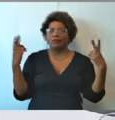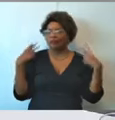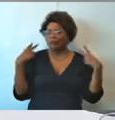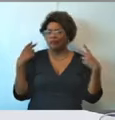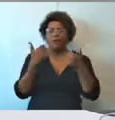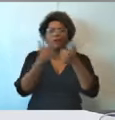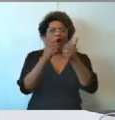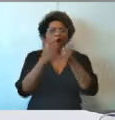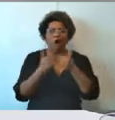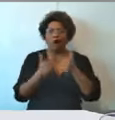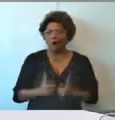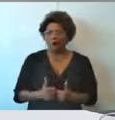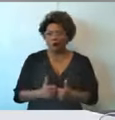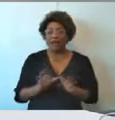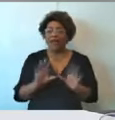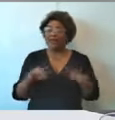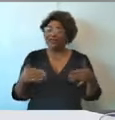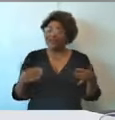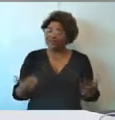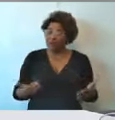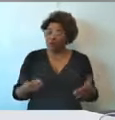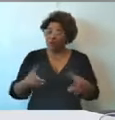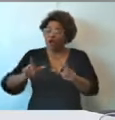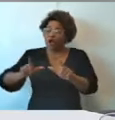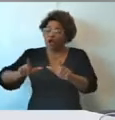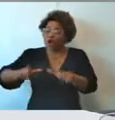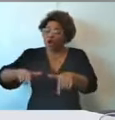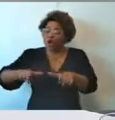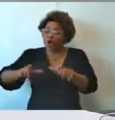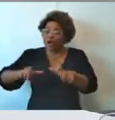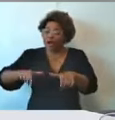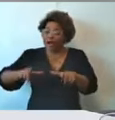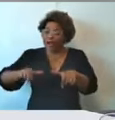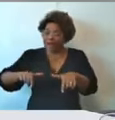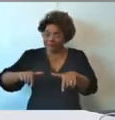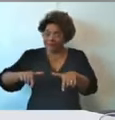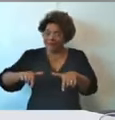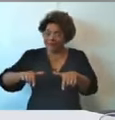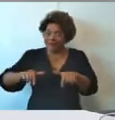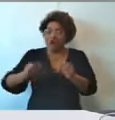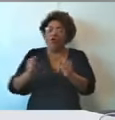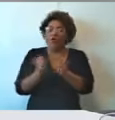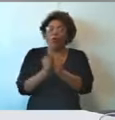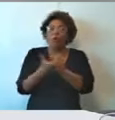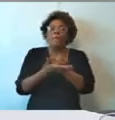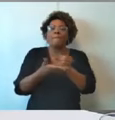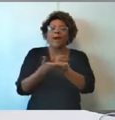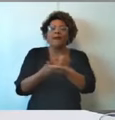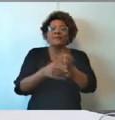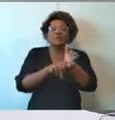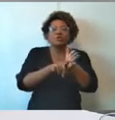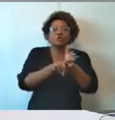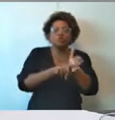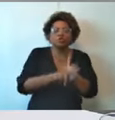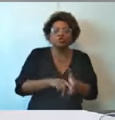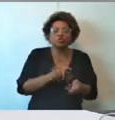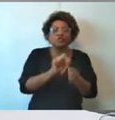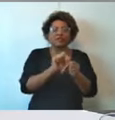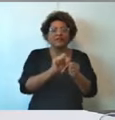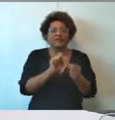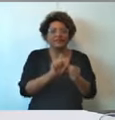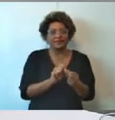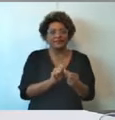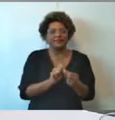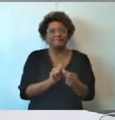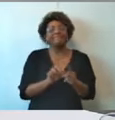nós estamos eliminando nos locais, no estudo que a gente está fazendo, Então, os principais corredores é